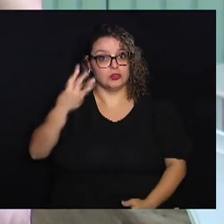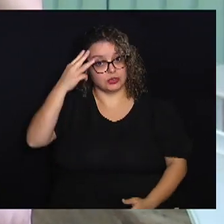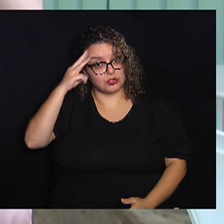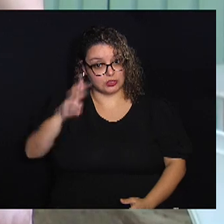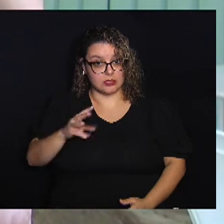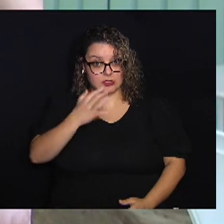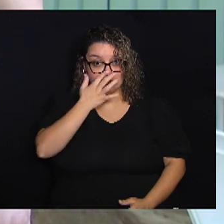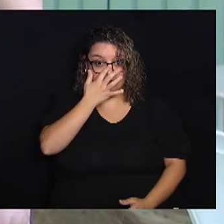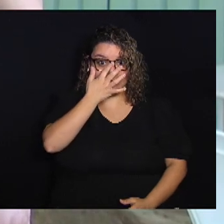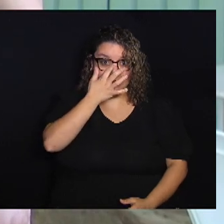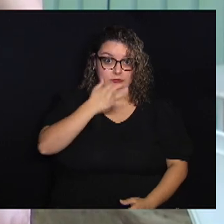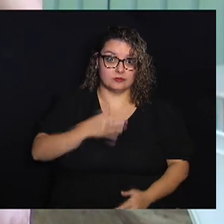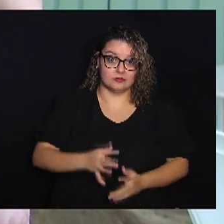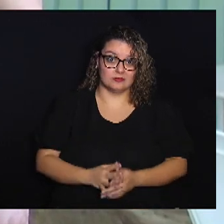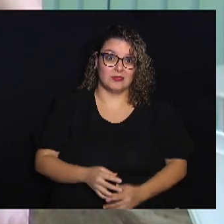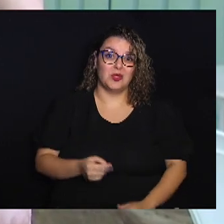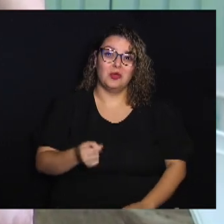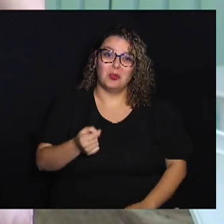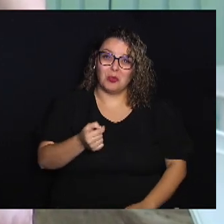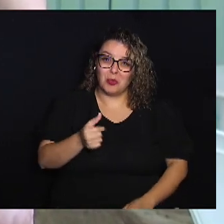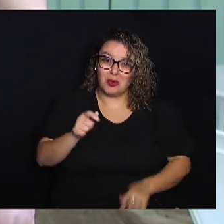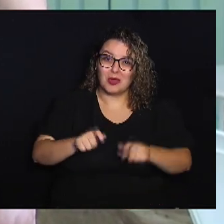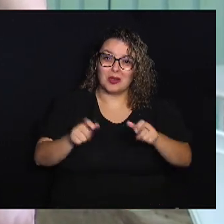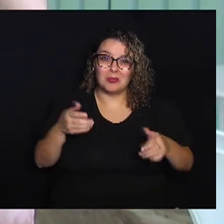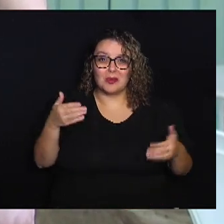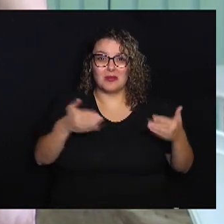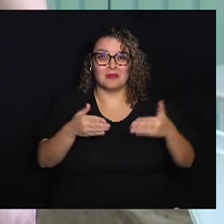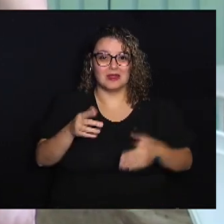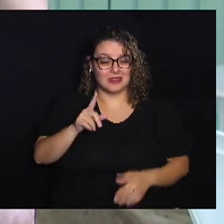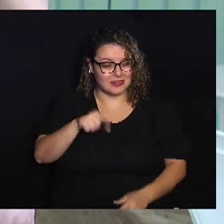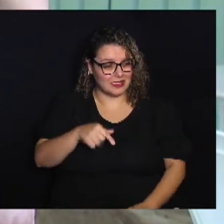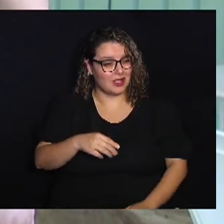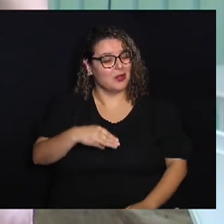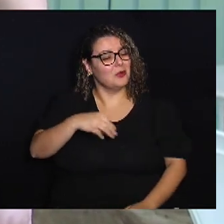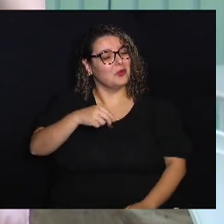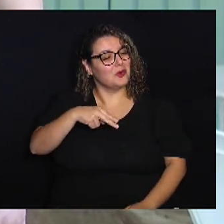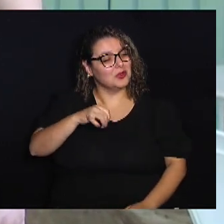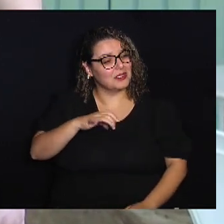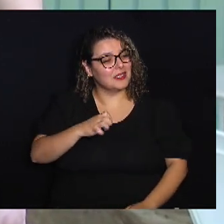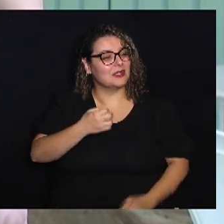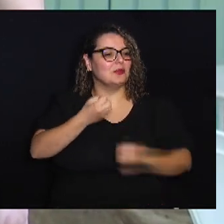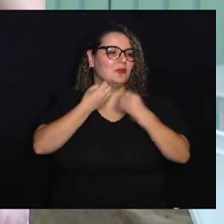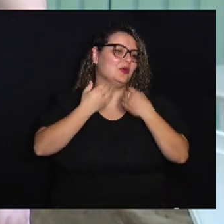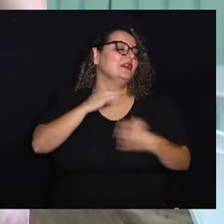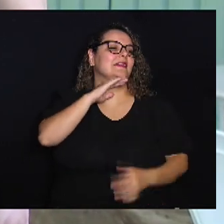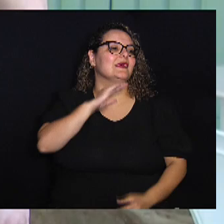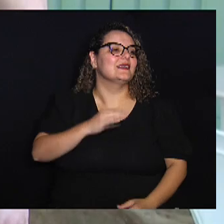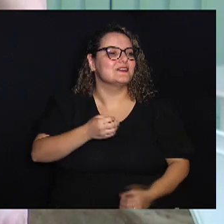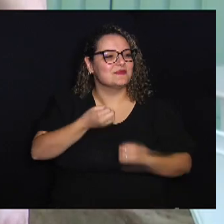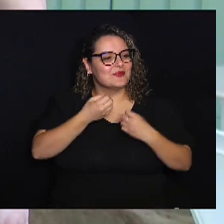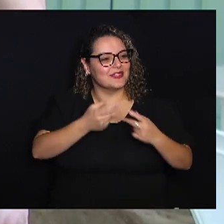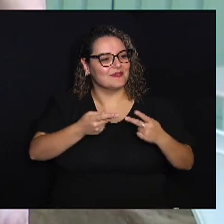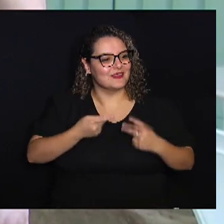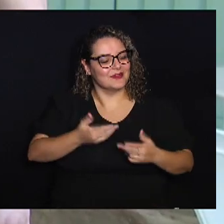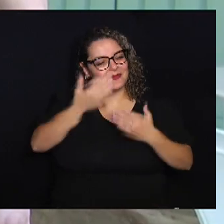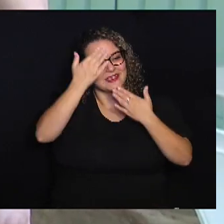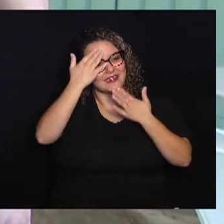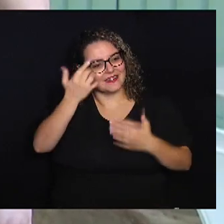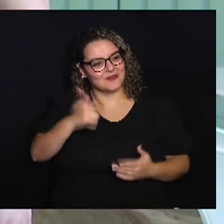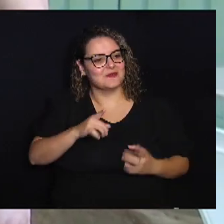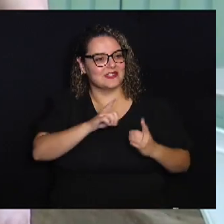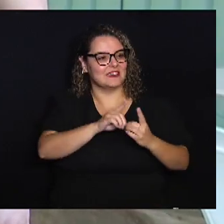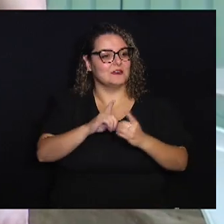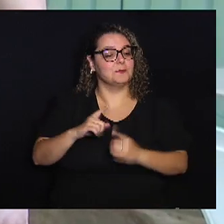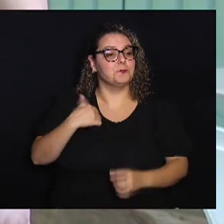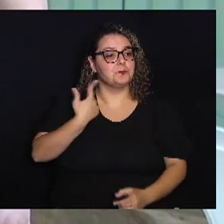né? E pouca gente participando. Monique, boa tarde, seja bem-vinda, obrigada mais uma vez por atender a